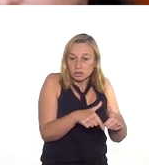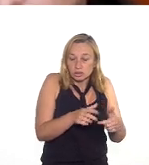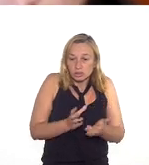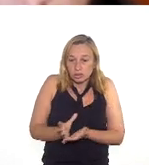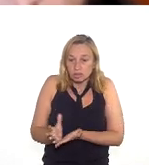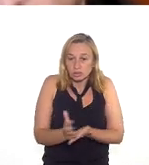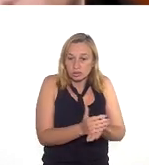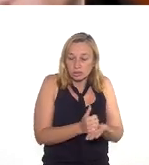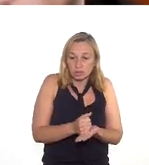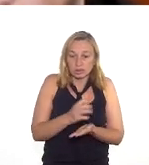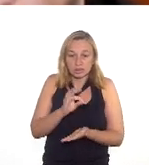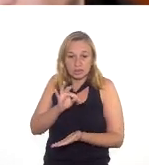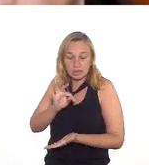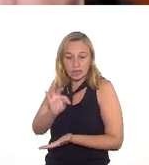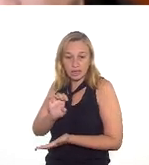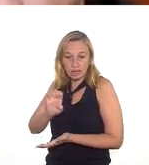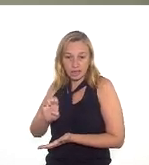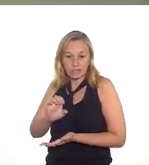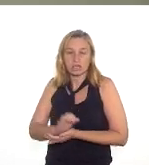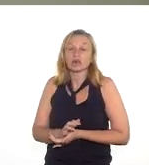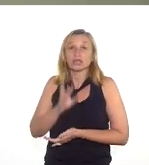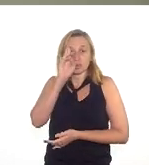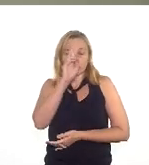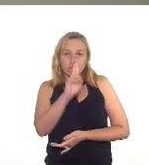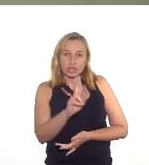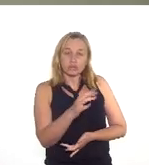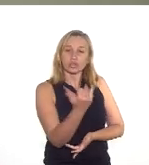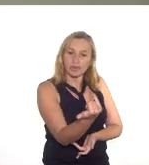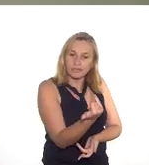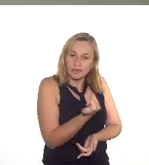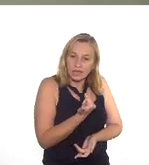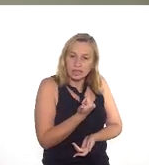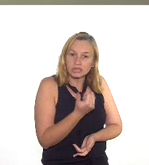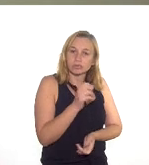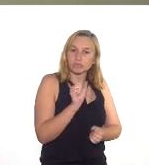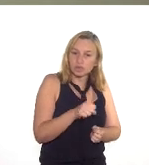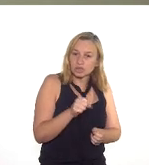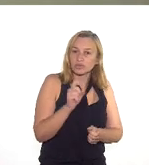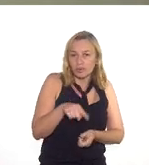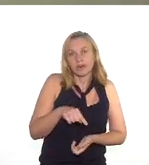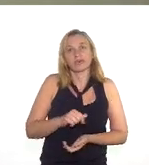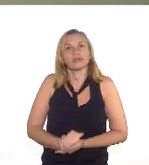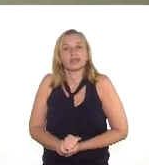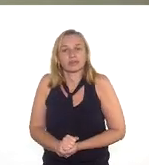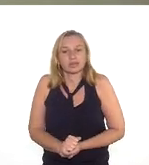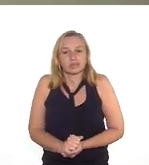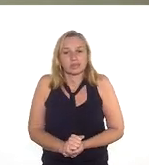APE. Então, o senhor está nos afirmando que possível é?